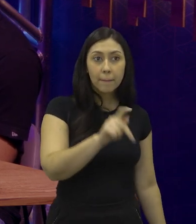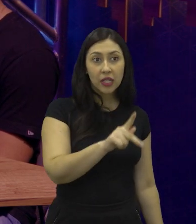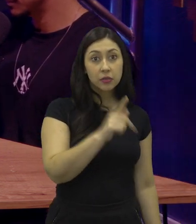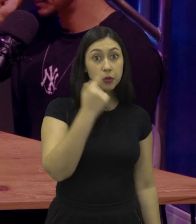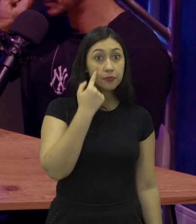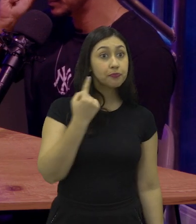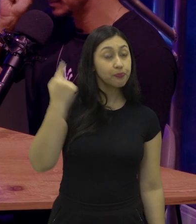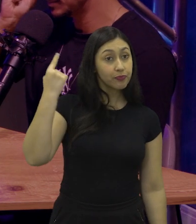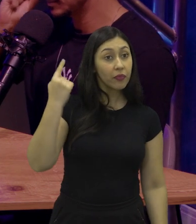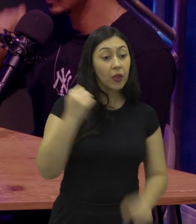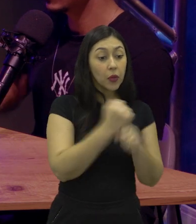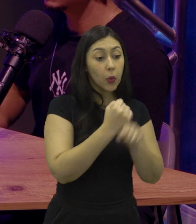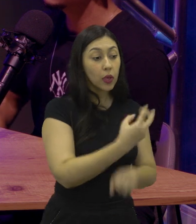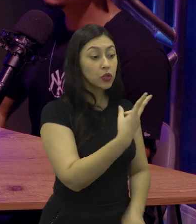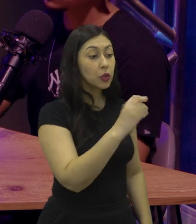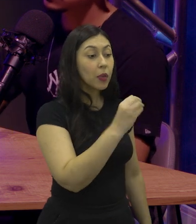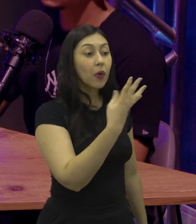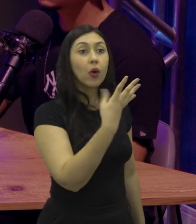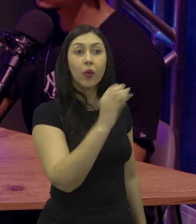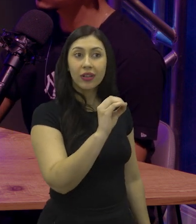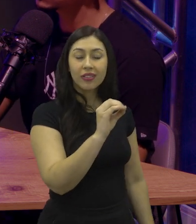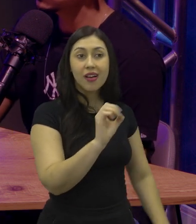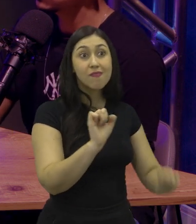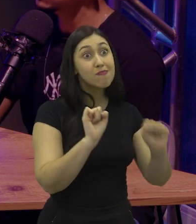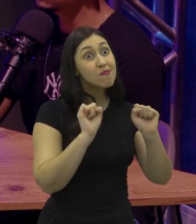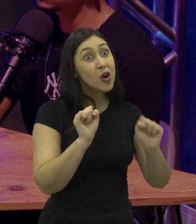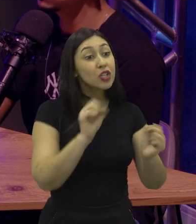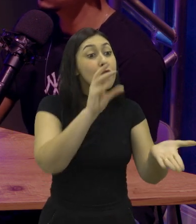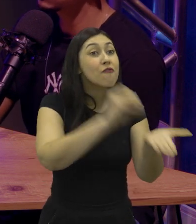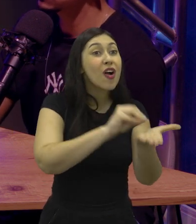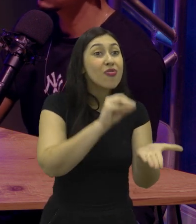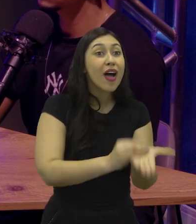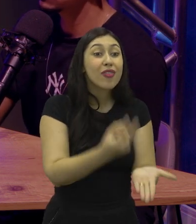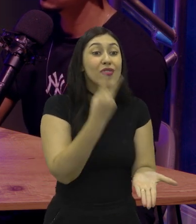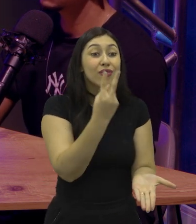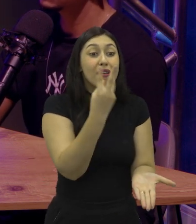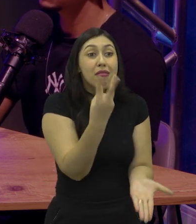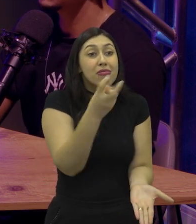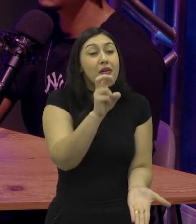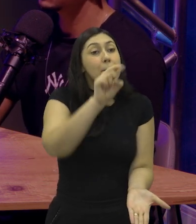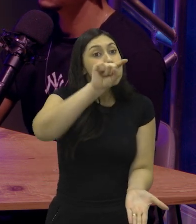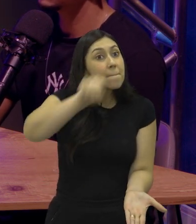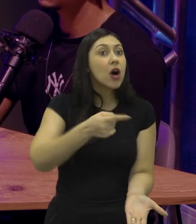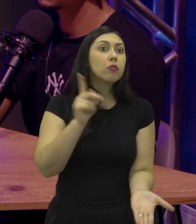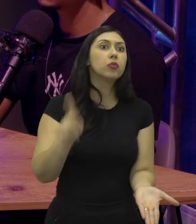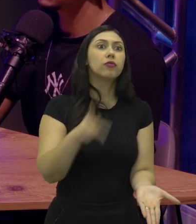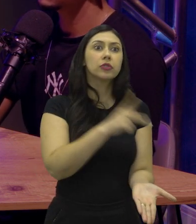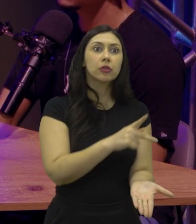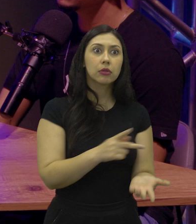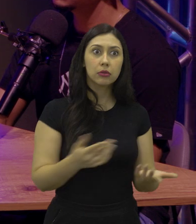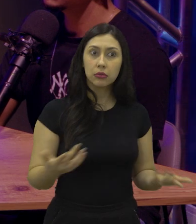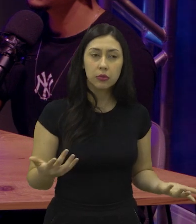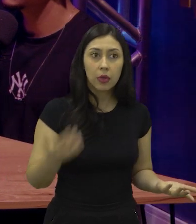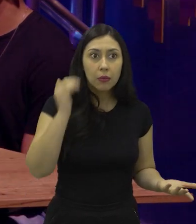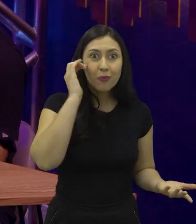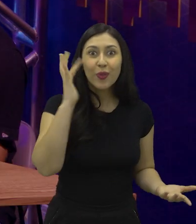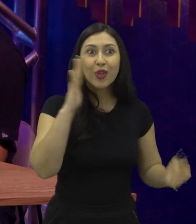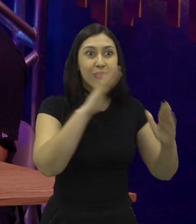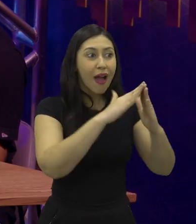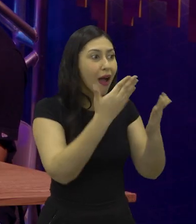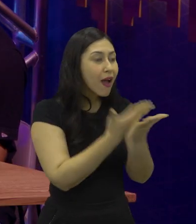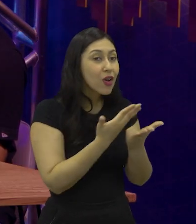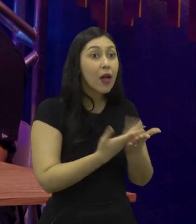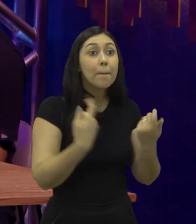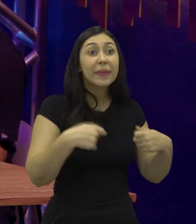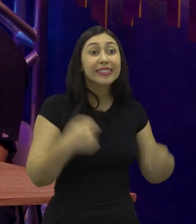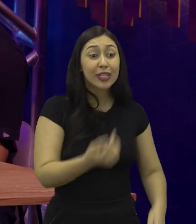então que em 2040 o Brasil poderá ter carência de 235 mil professores. Então imagina, gente, as escolas